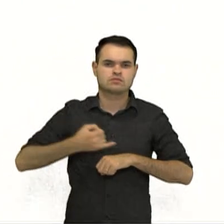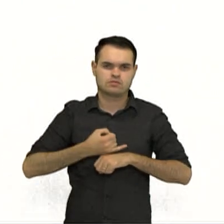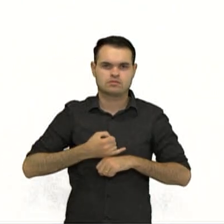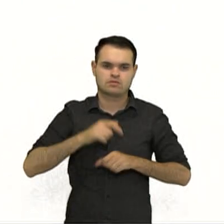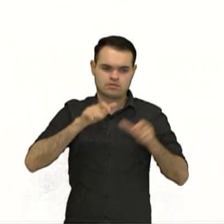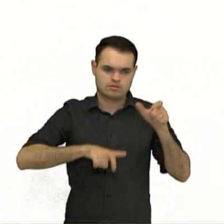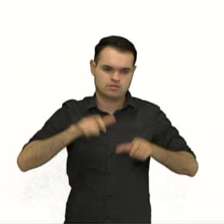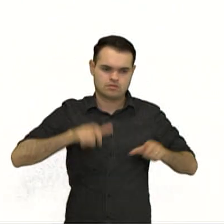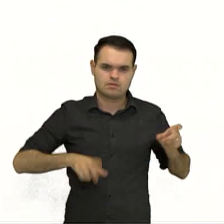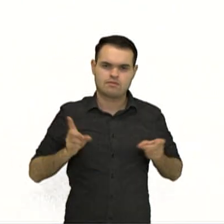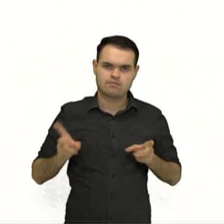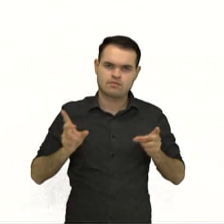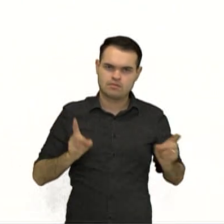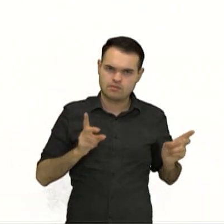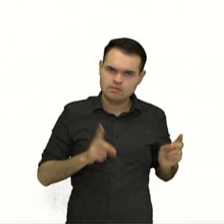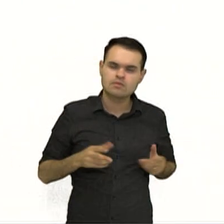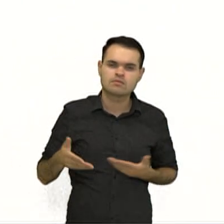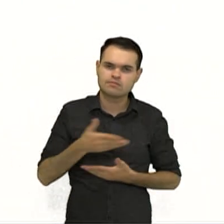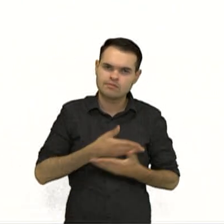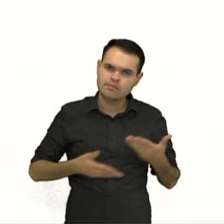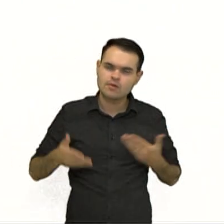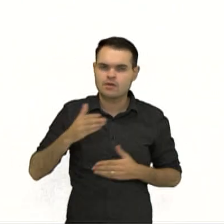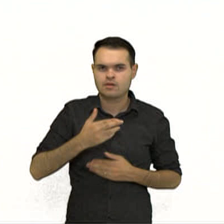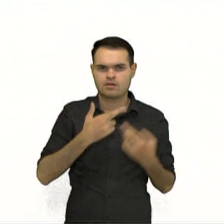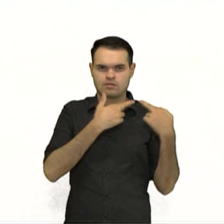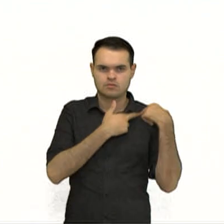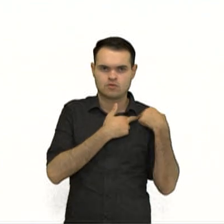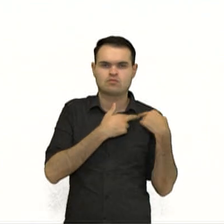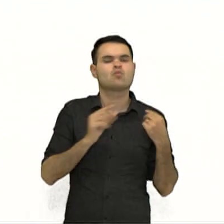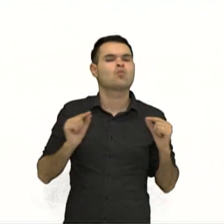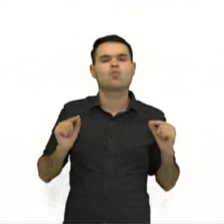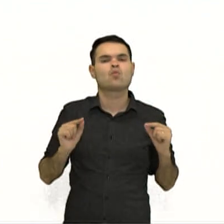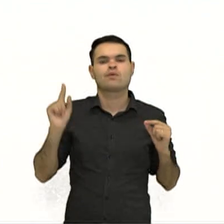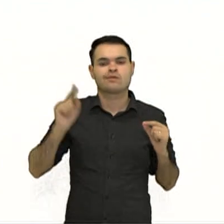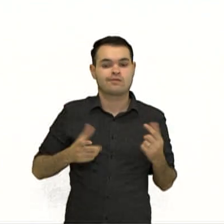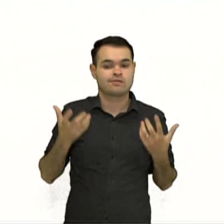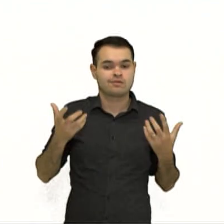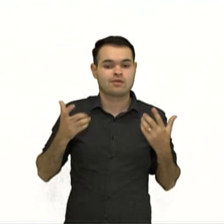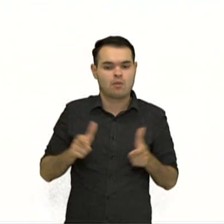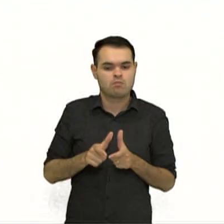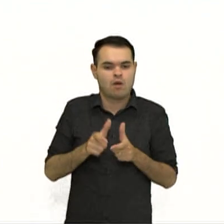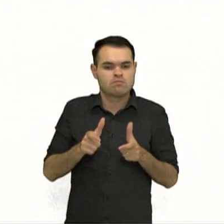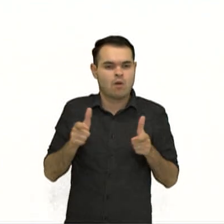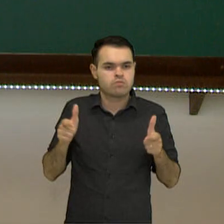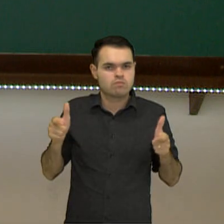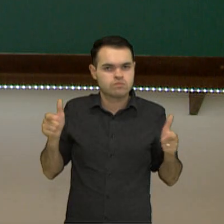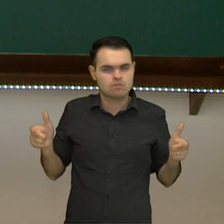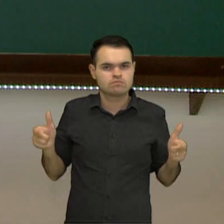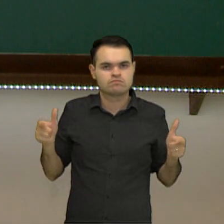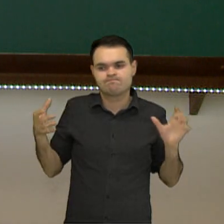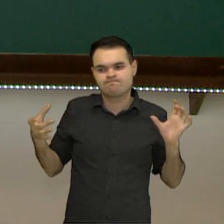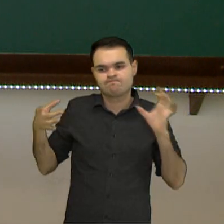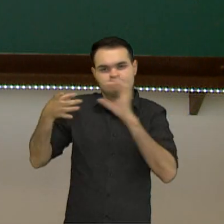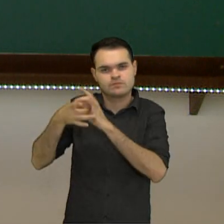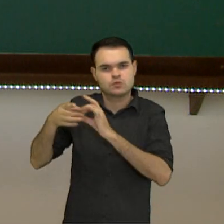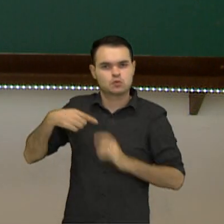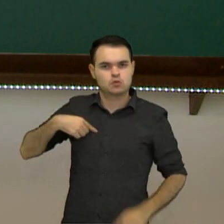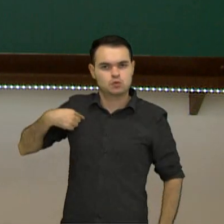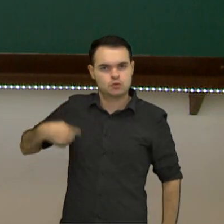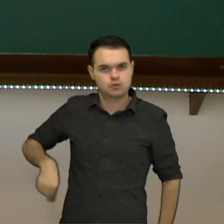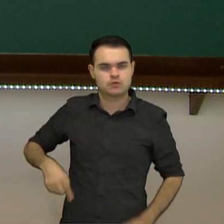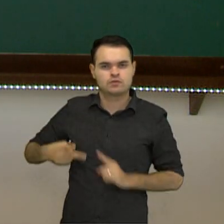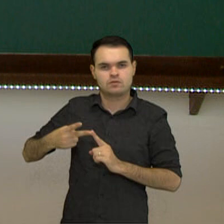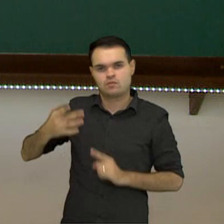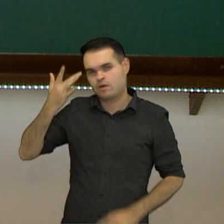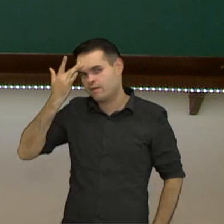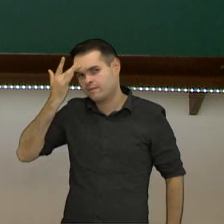mercadores, por exemplo, né, essas pessoas responsáveis pelo comércio, queriam aumentar o comércio com o Oriente, com a China, com a